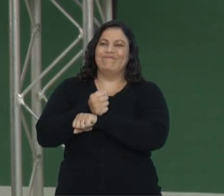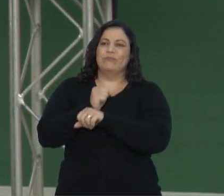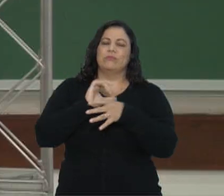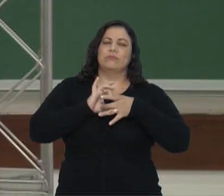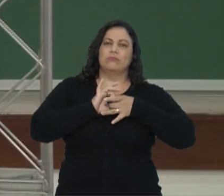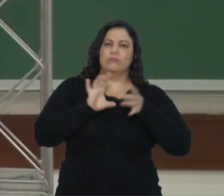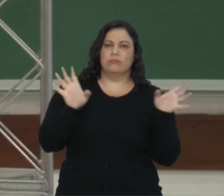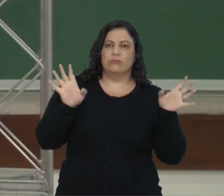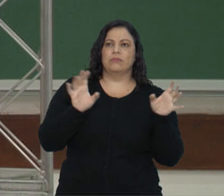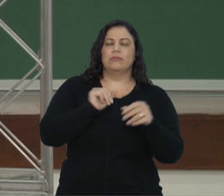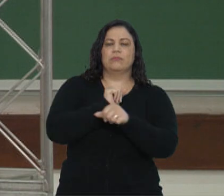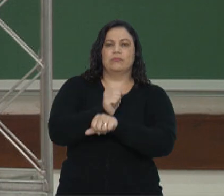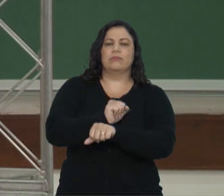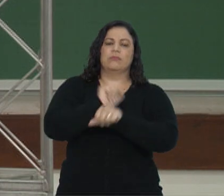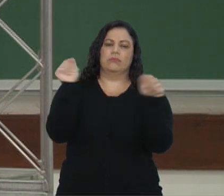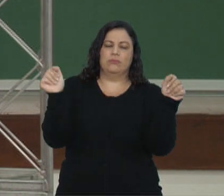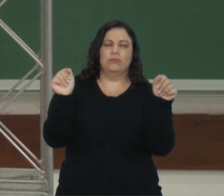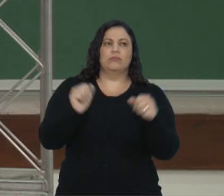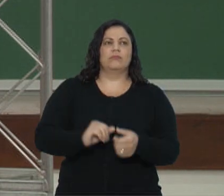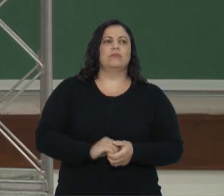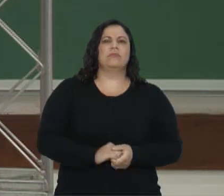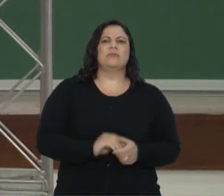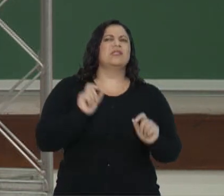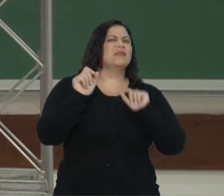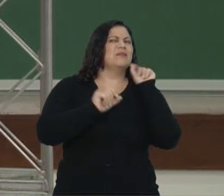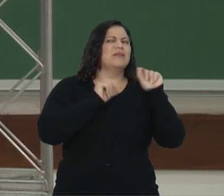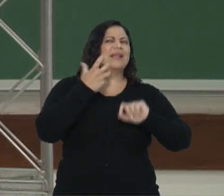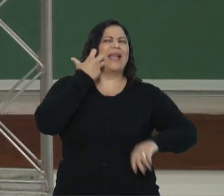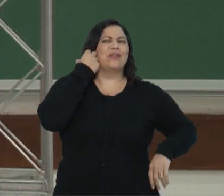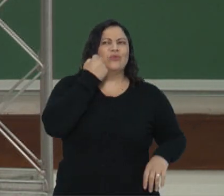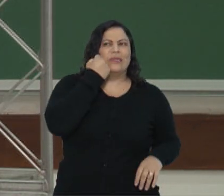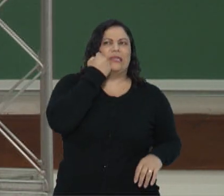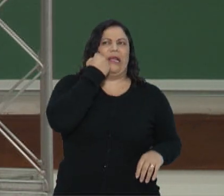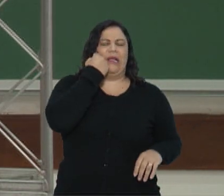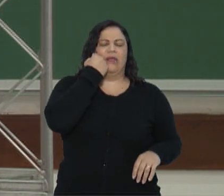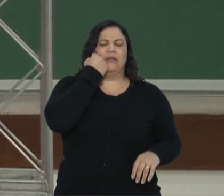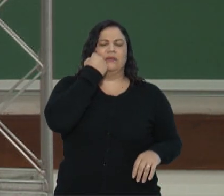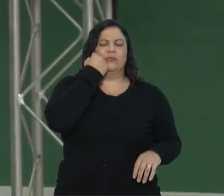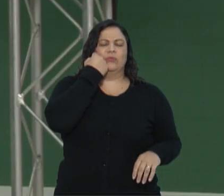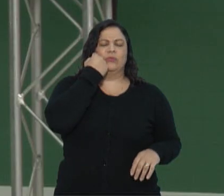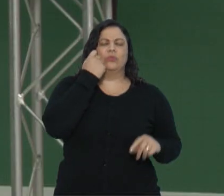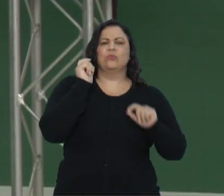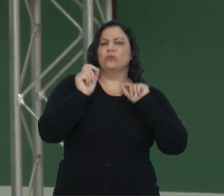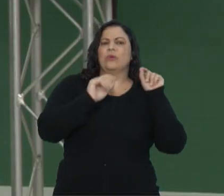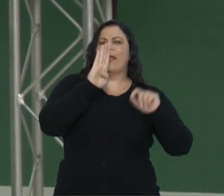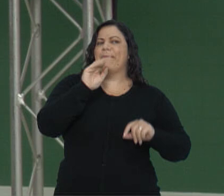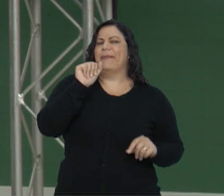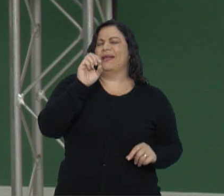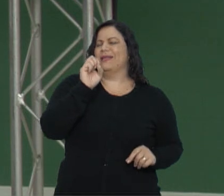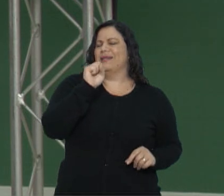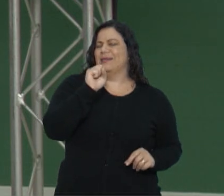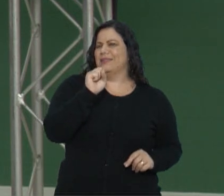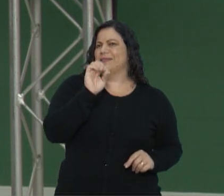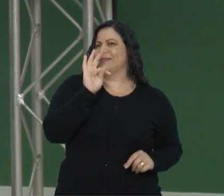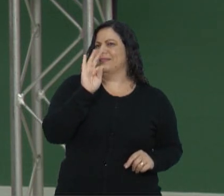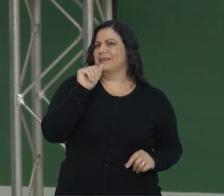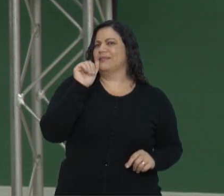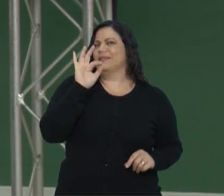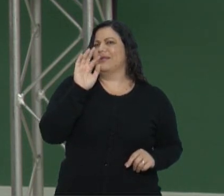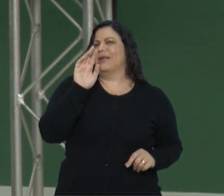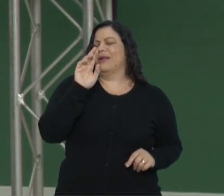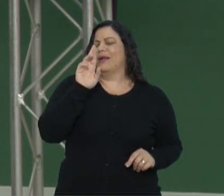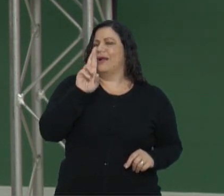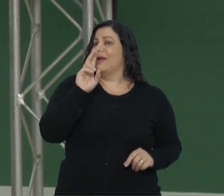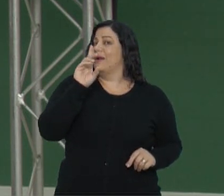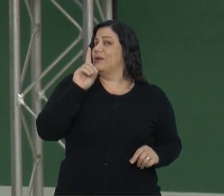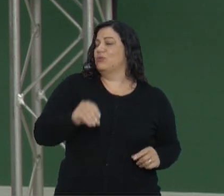Tá? Então ele é filho bastardo e o pai dele tinha posses. Mas quando o pai dele morre, fica tudo para a família.